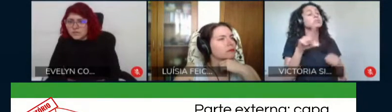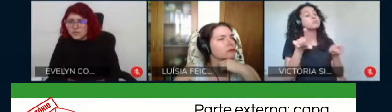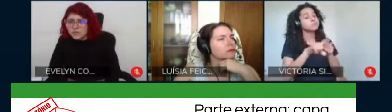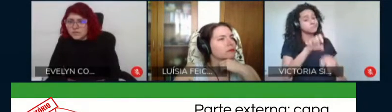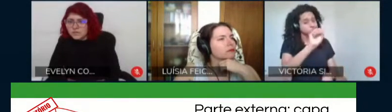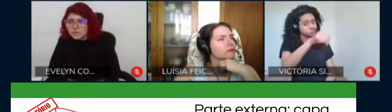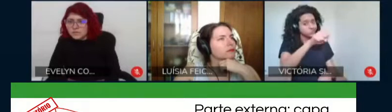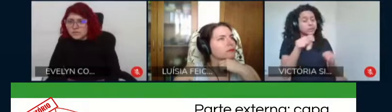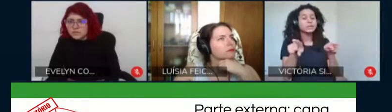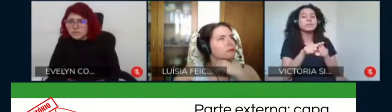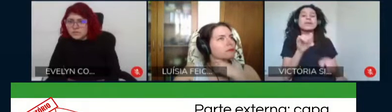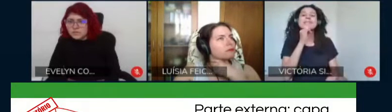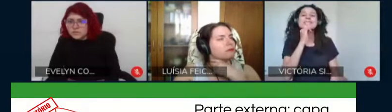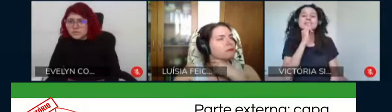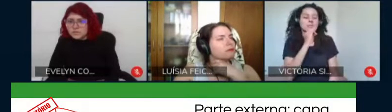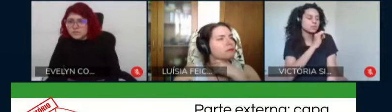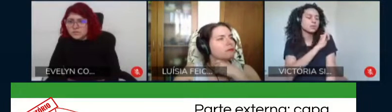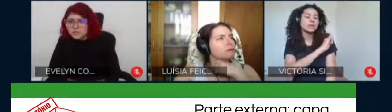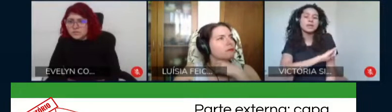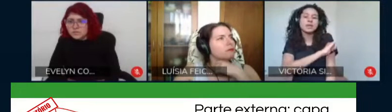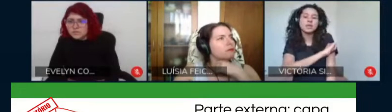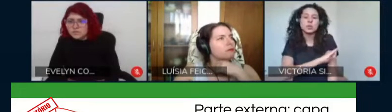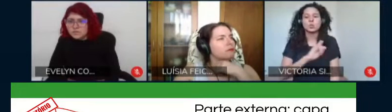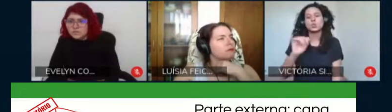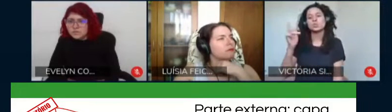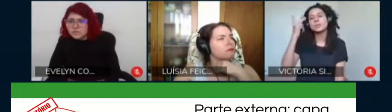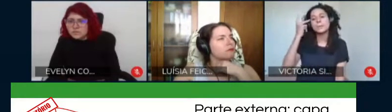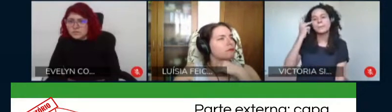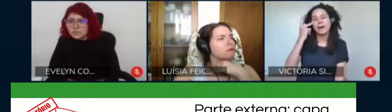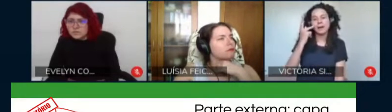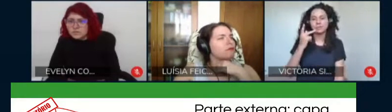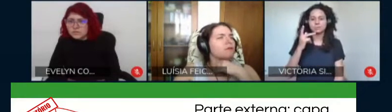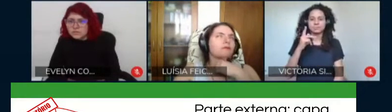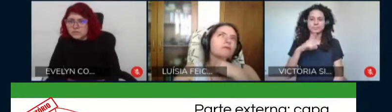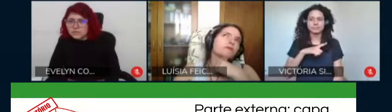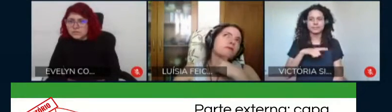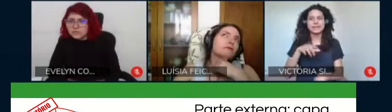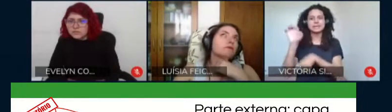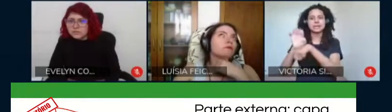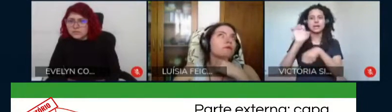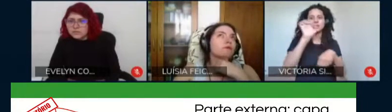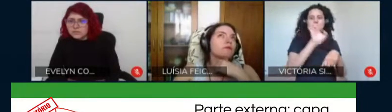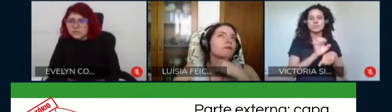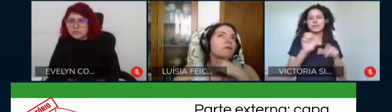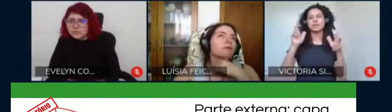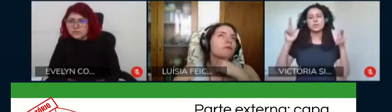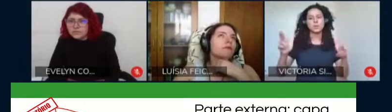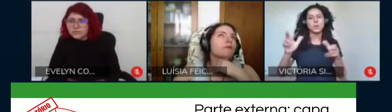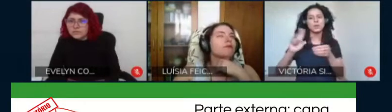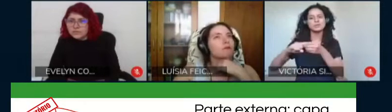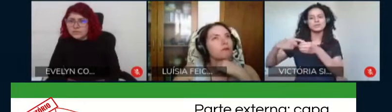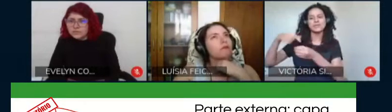que se trata da cidade no estado, que também não tem problema.